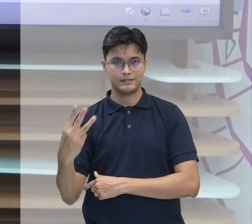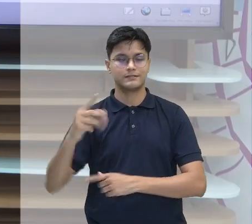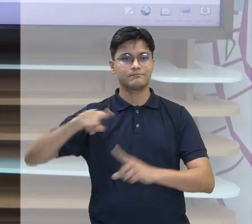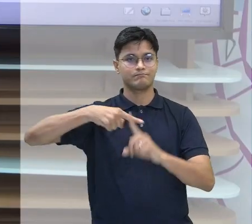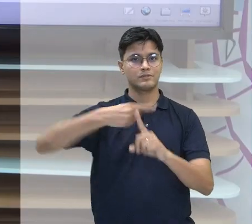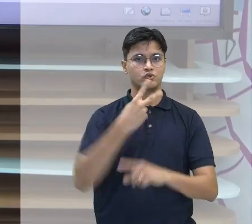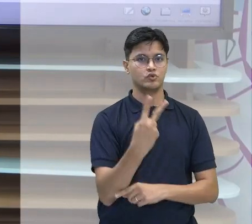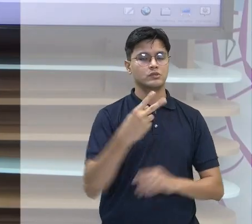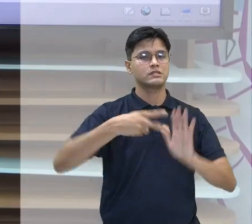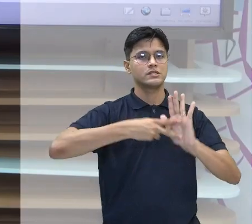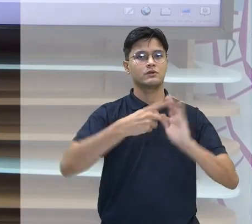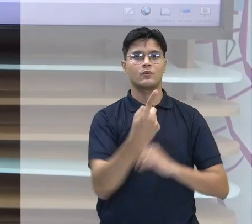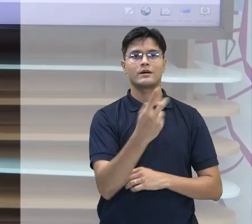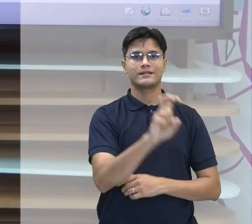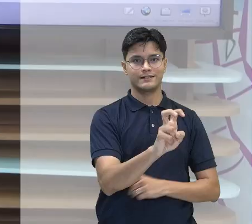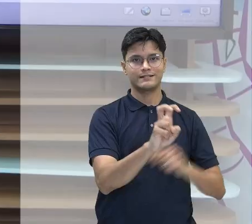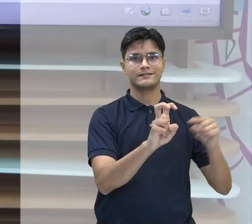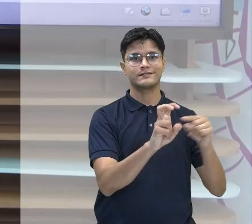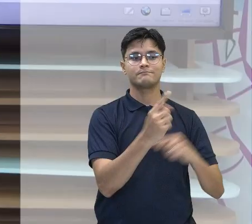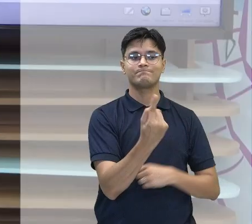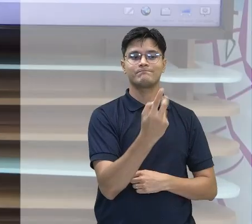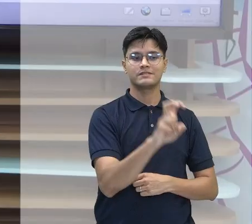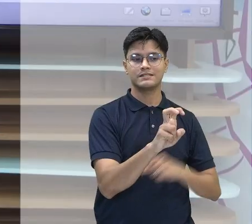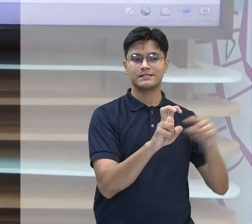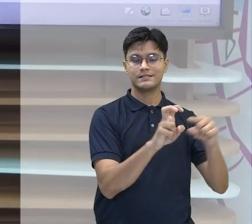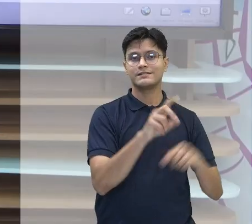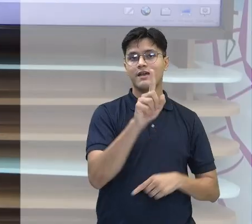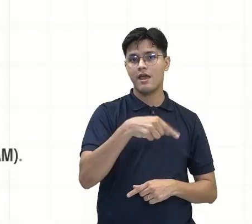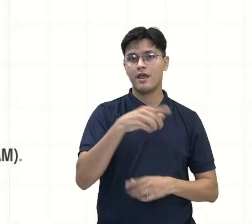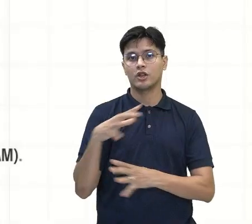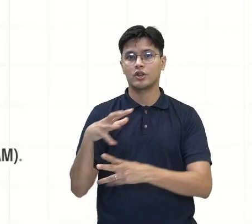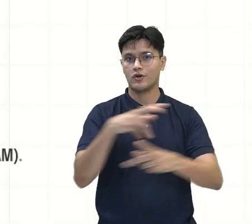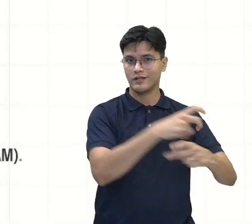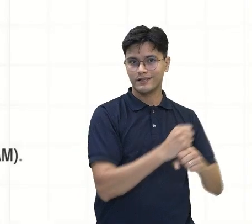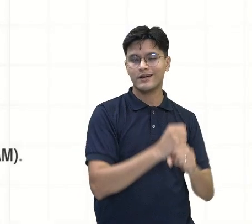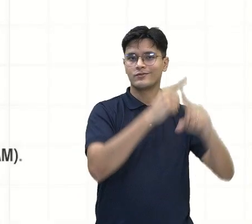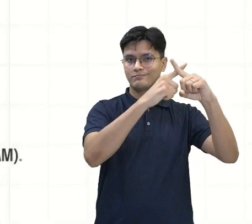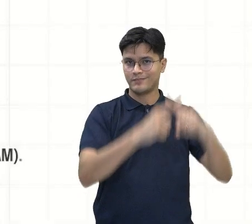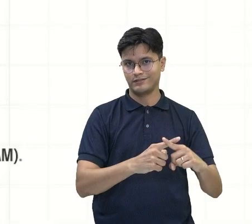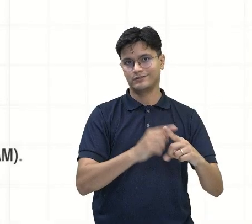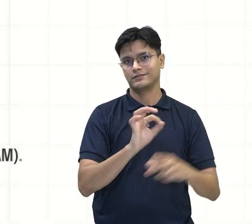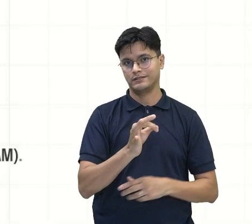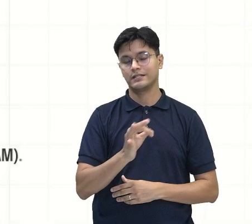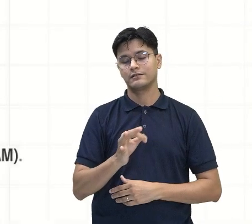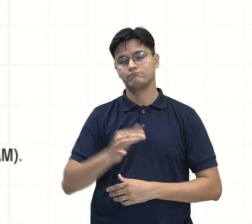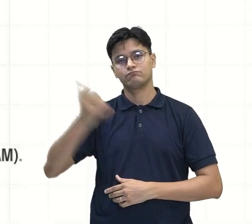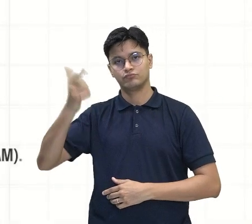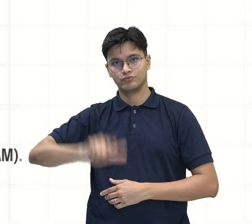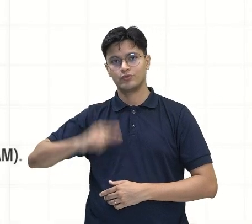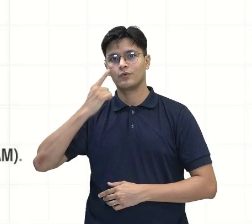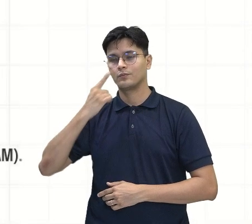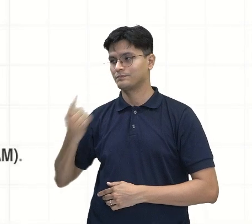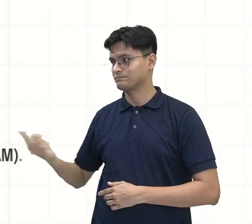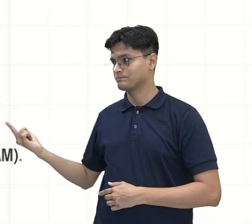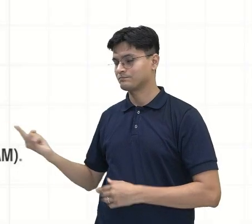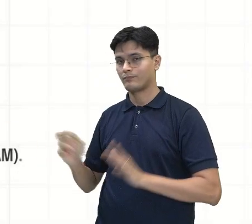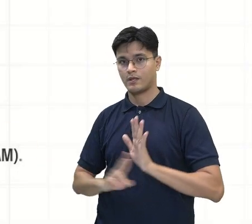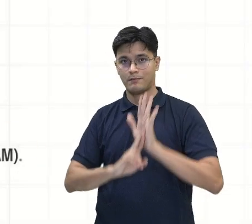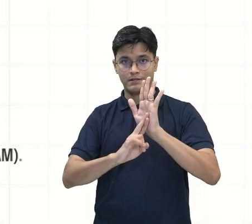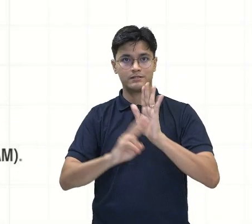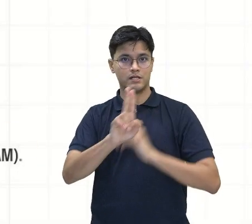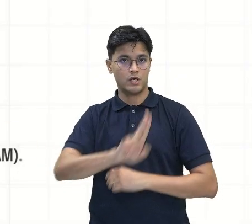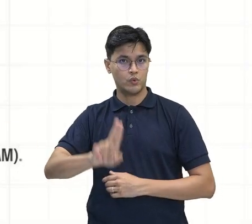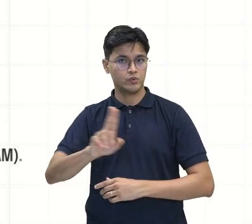o total de partidas que foram disputadas, tá bom? Então vamos voltar para cá para a gente representar aqui.